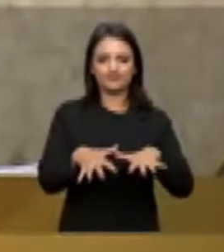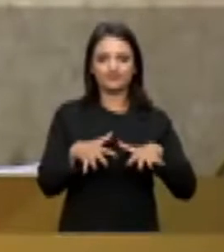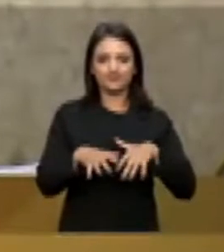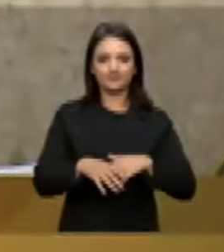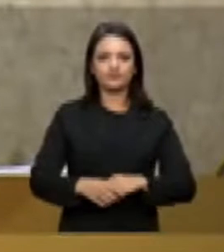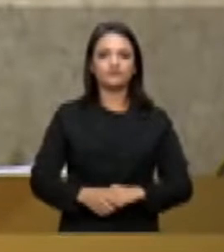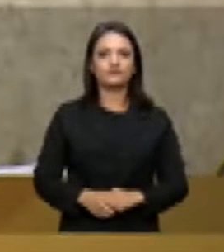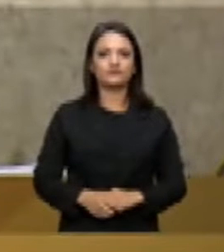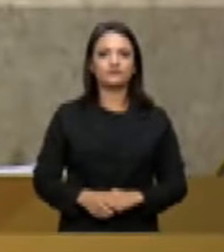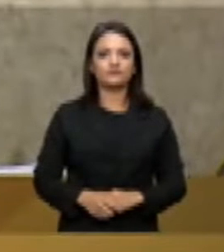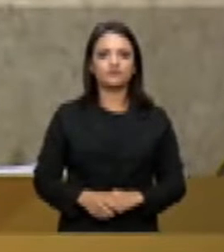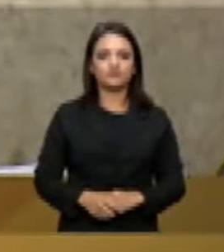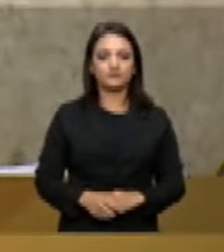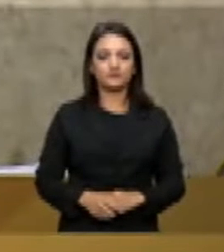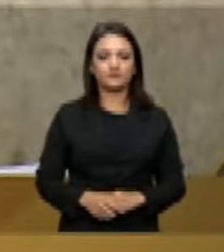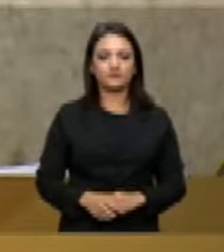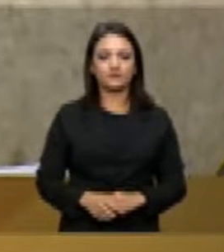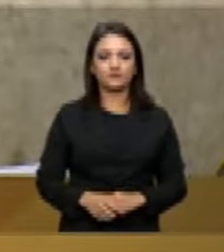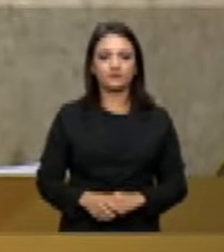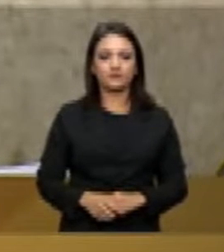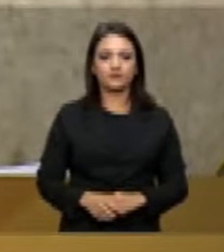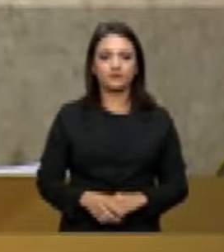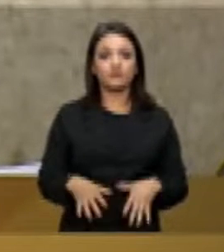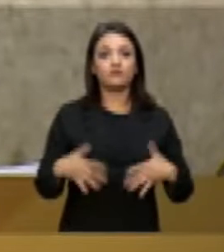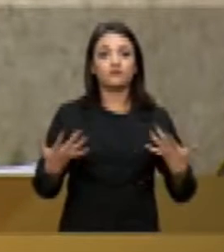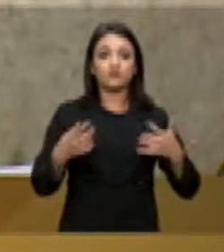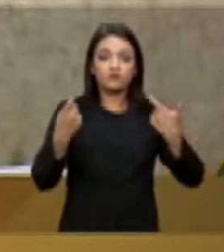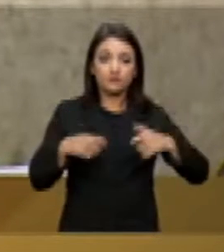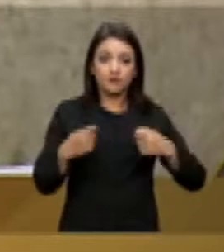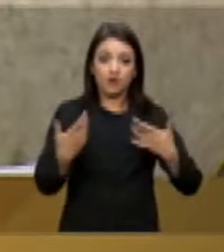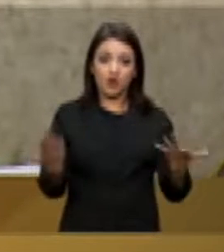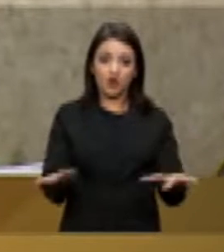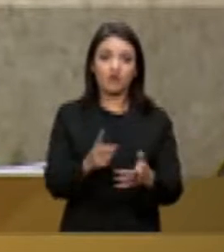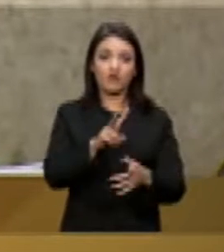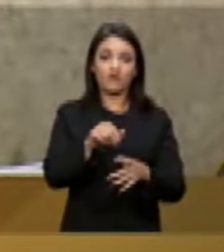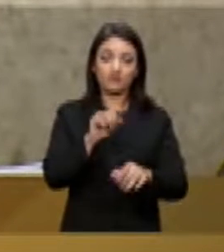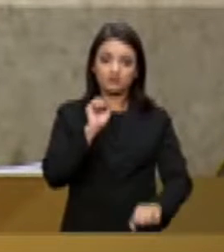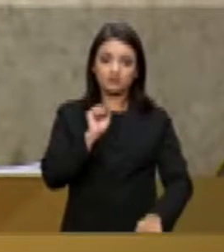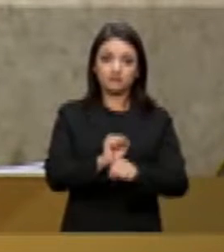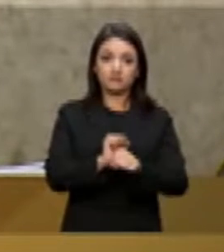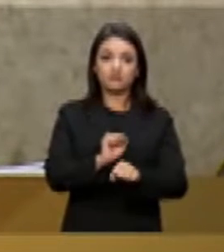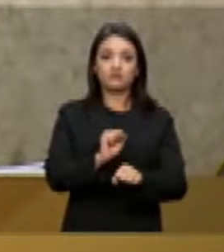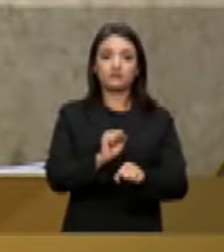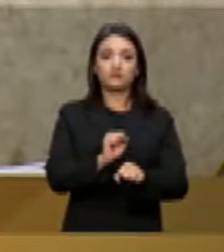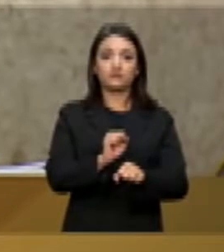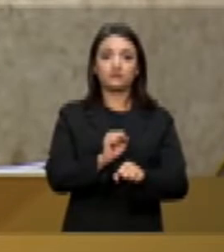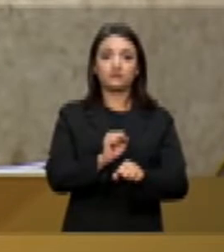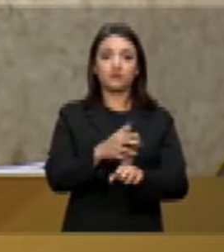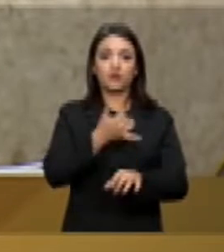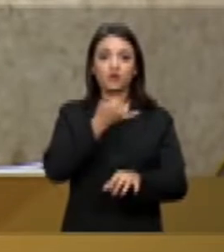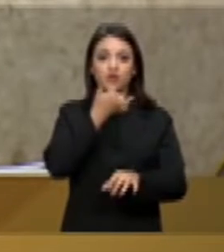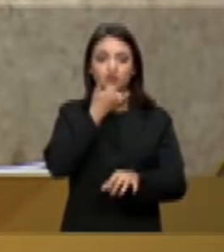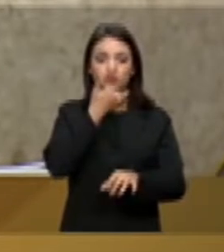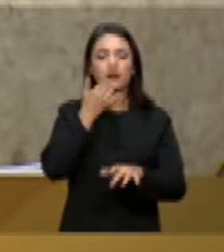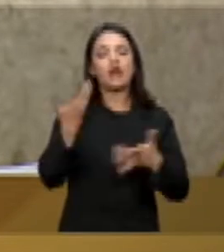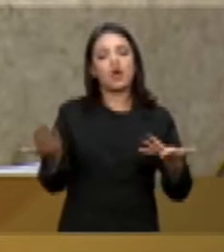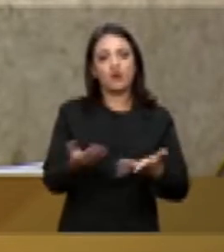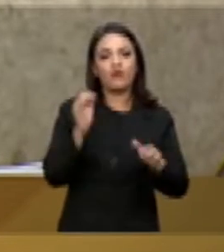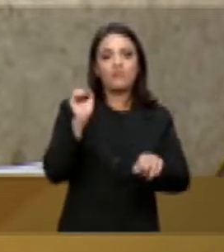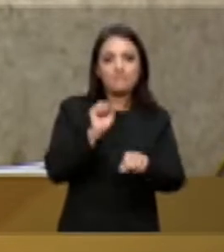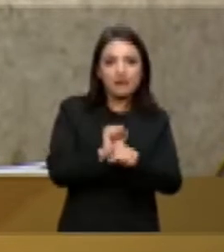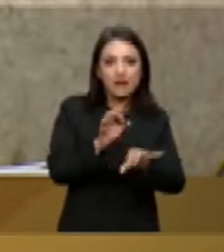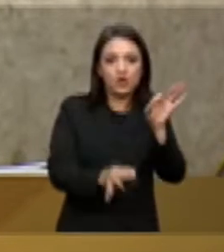seja o Estado a suspender esse julgamento, que iremos reiniciá-lo na quarta-feira que